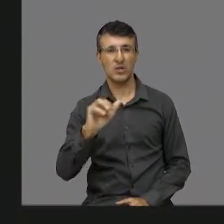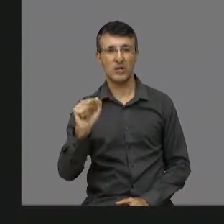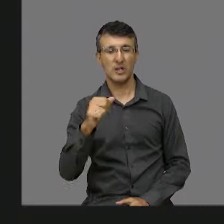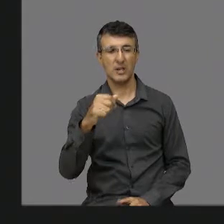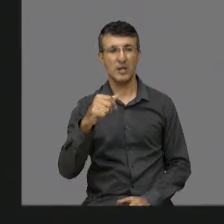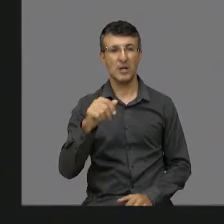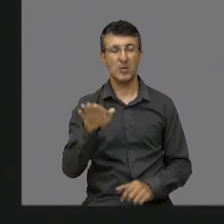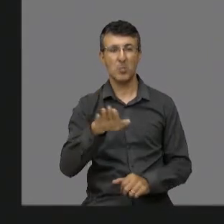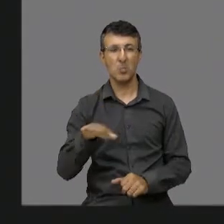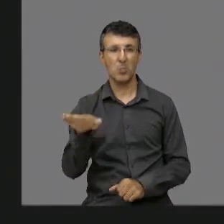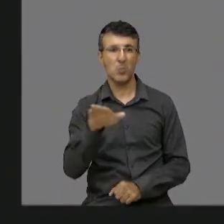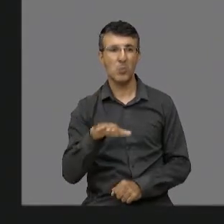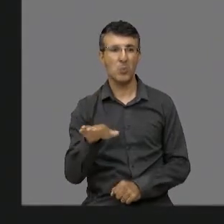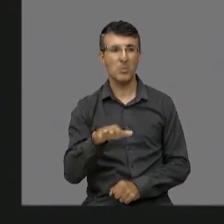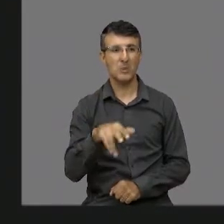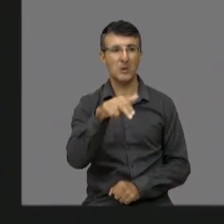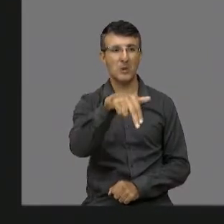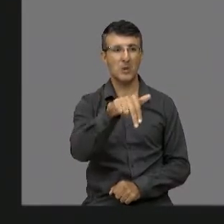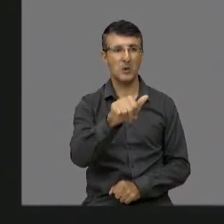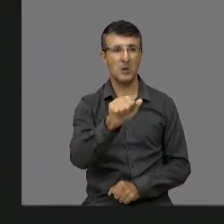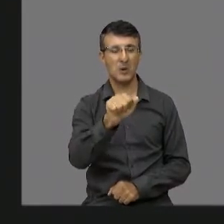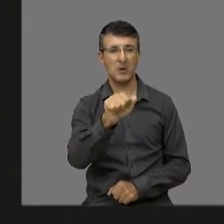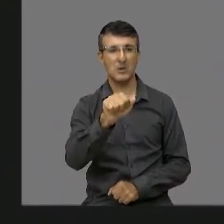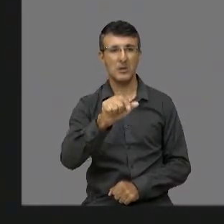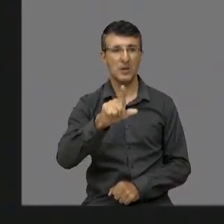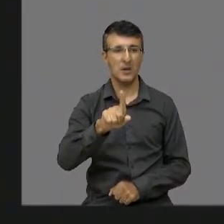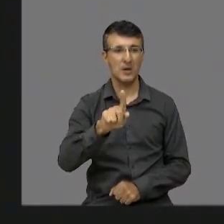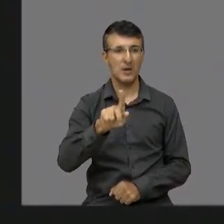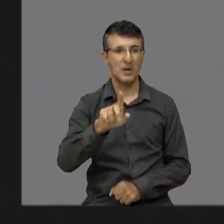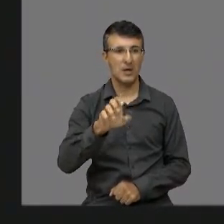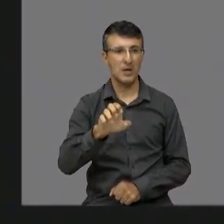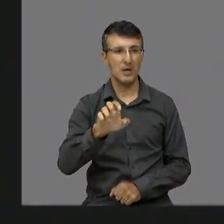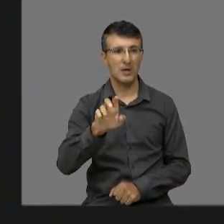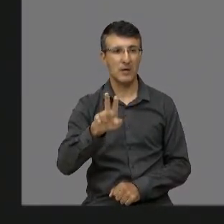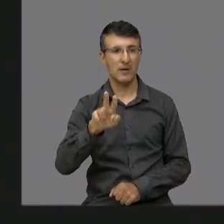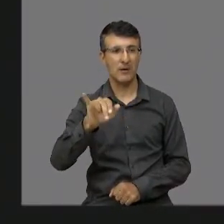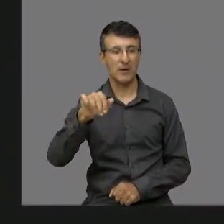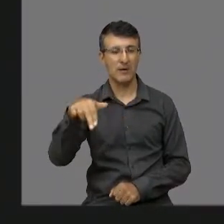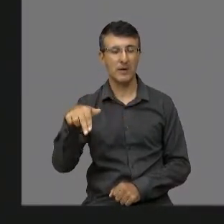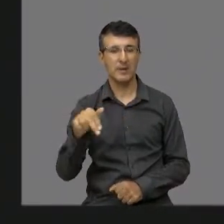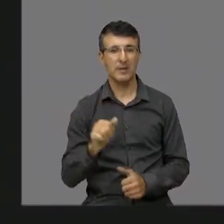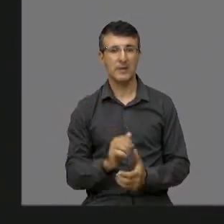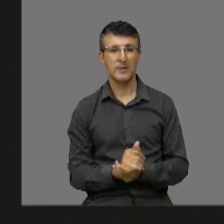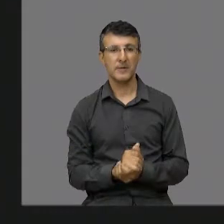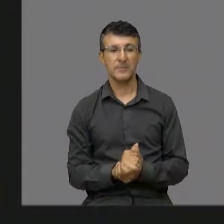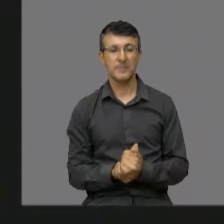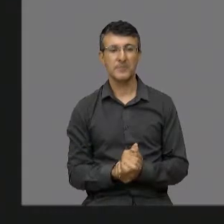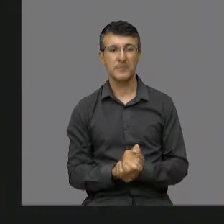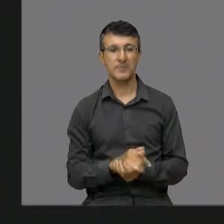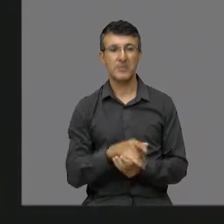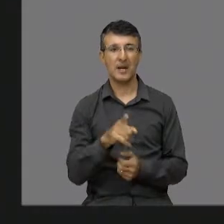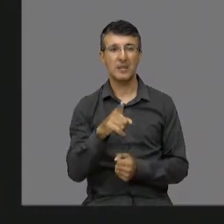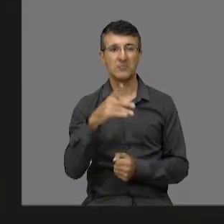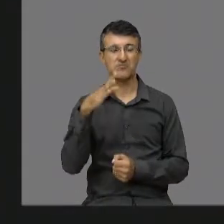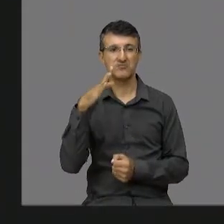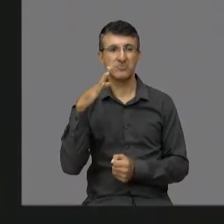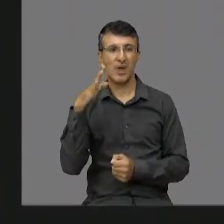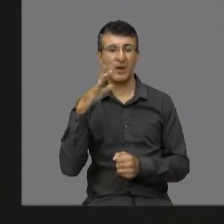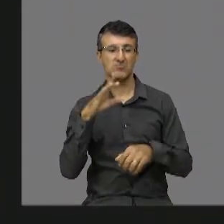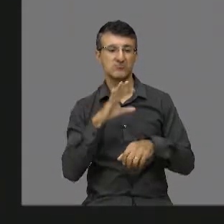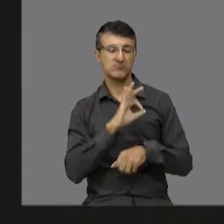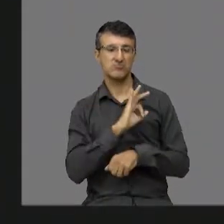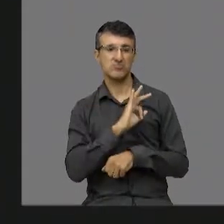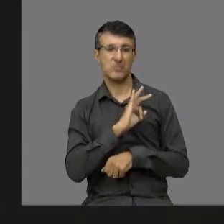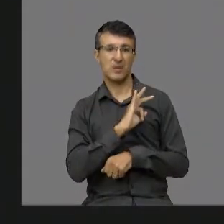dessa live, diante da pandemia, né? Temos que fazer dessa forma, não tem outro jeito, né? E também já dar